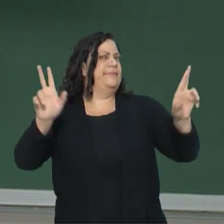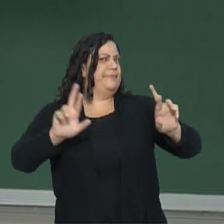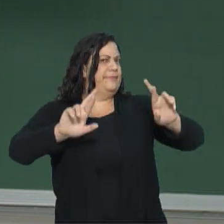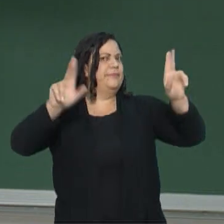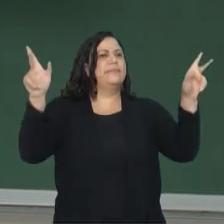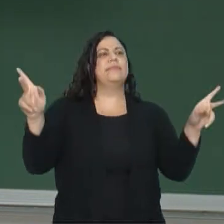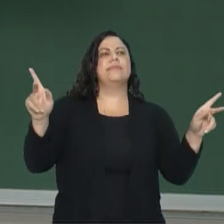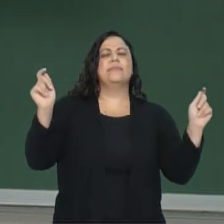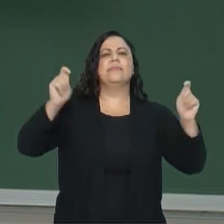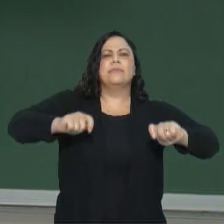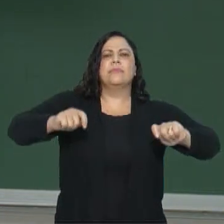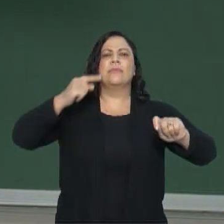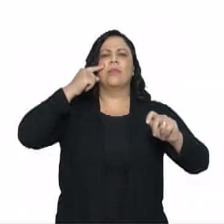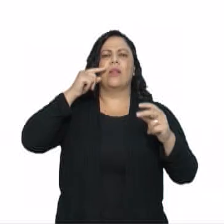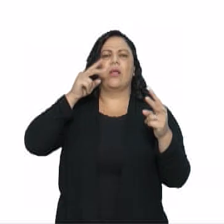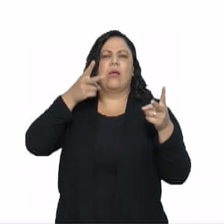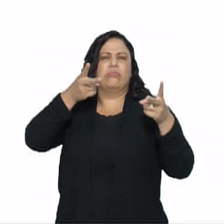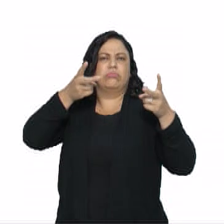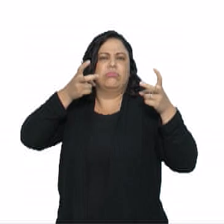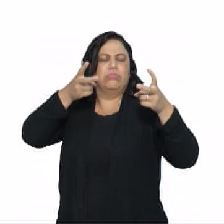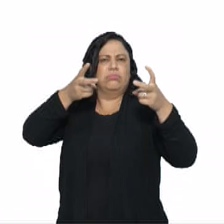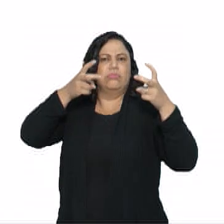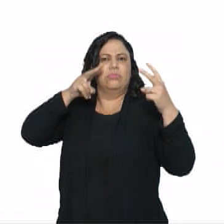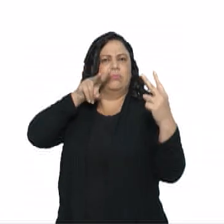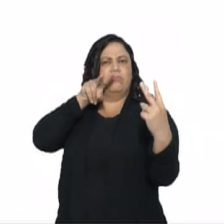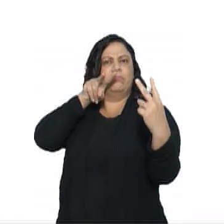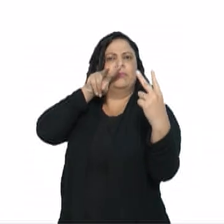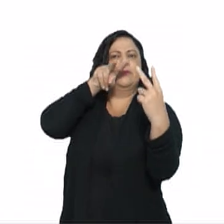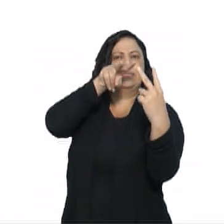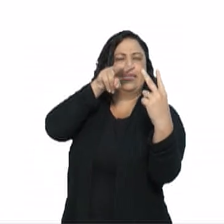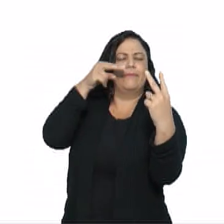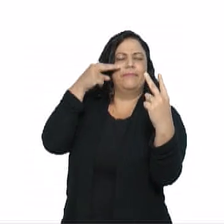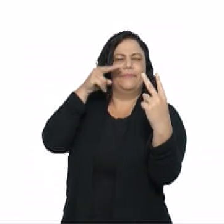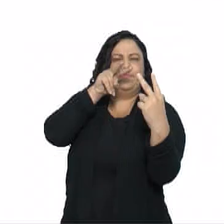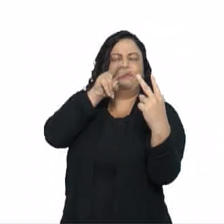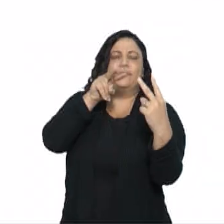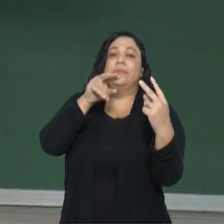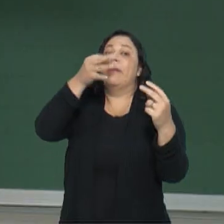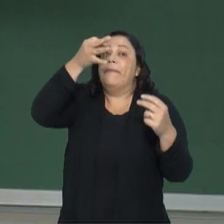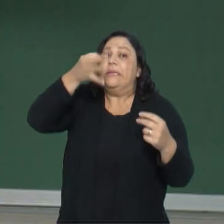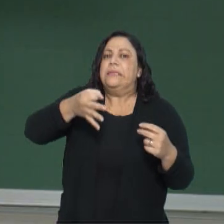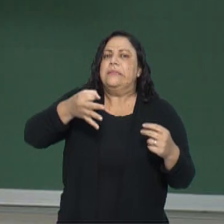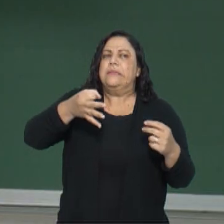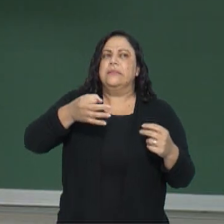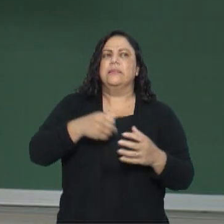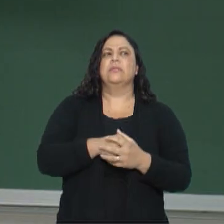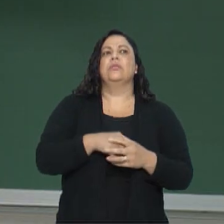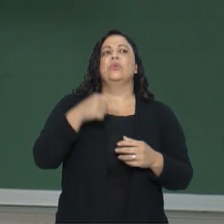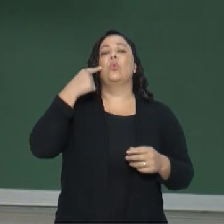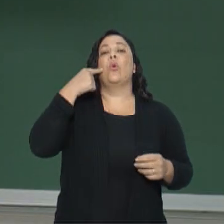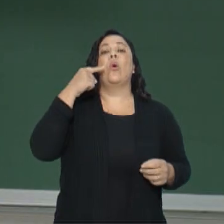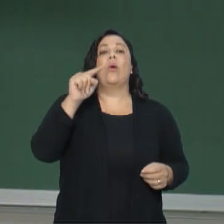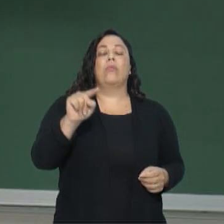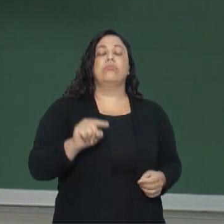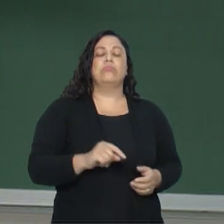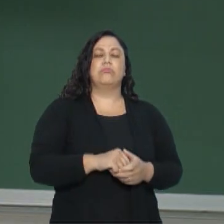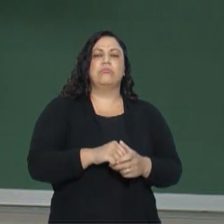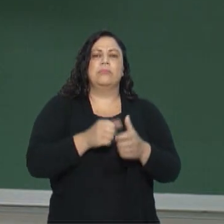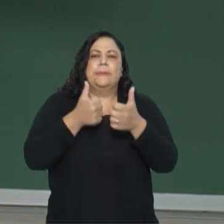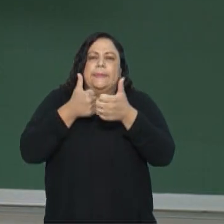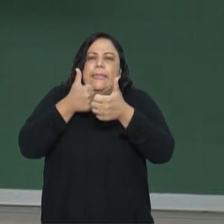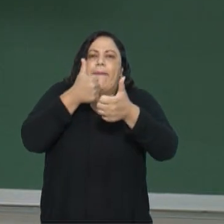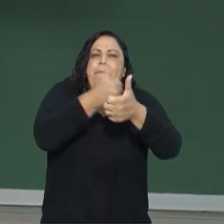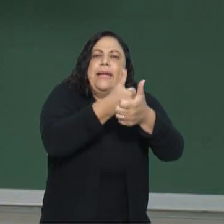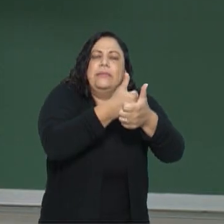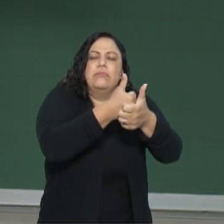diferente. Eu quero que você observe ela um pouquinho, eu vou dar um tempo, mas para dar certo, olha o comando. Aproxime o rosto